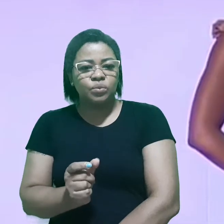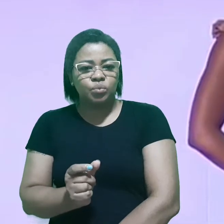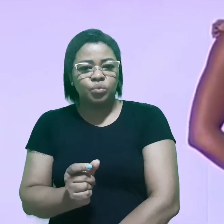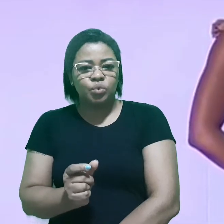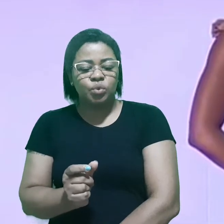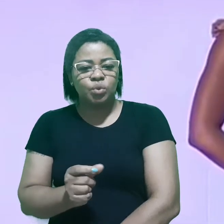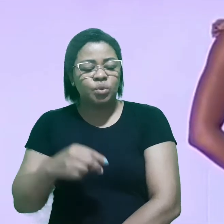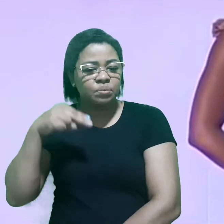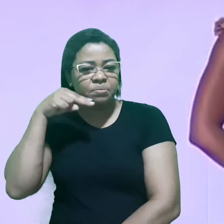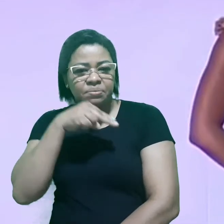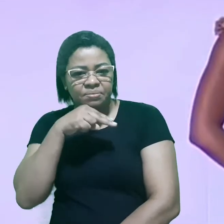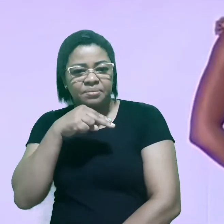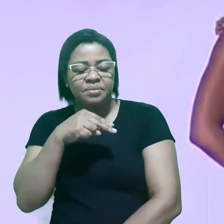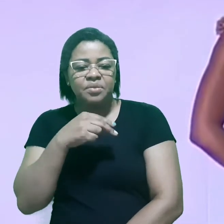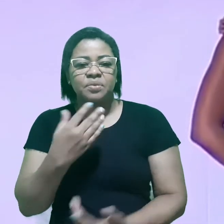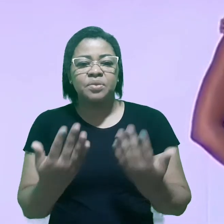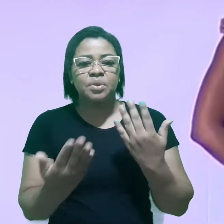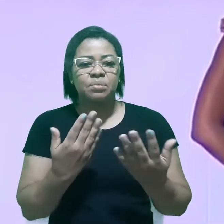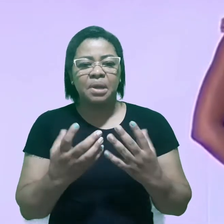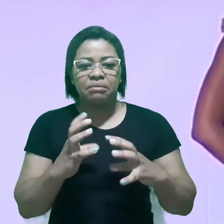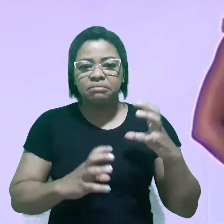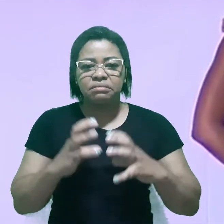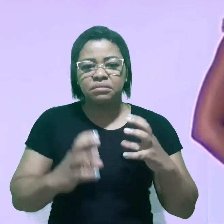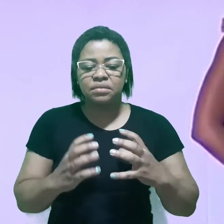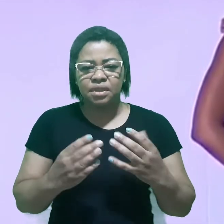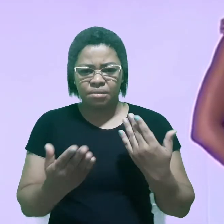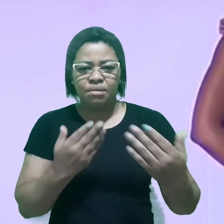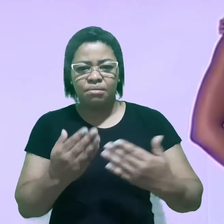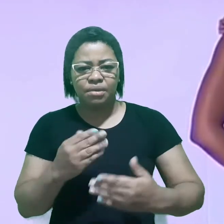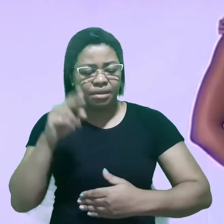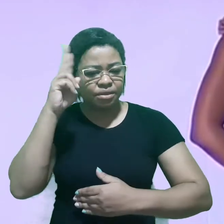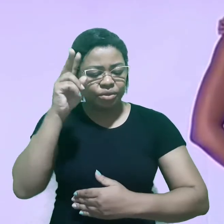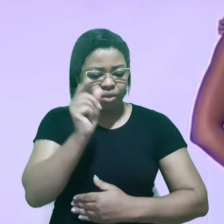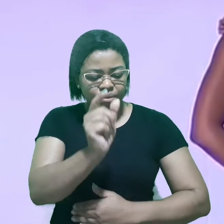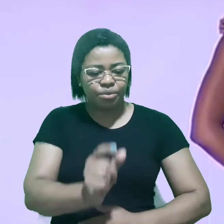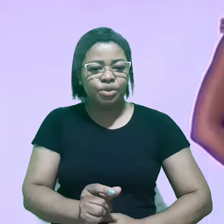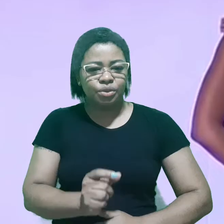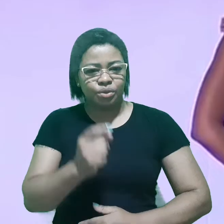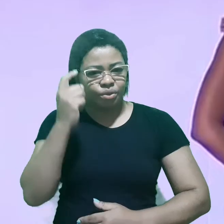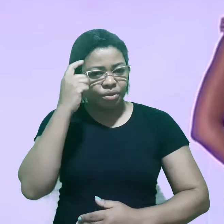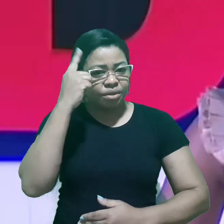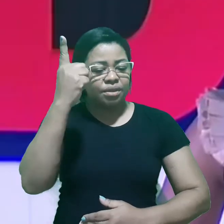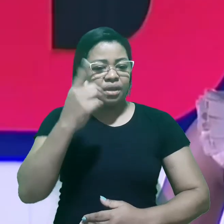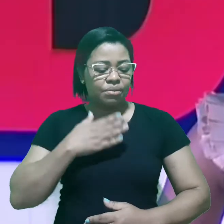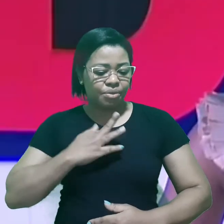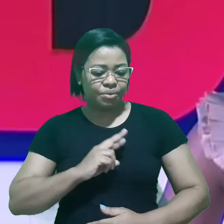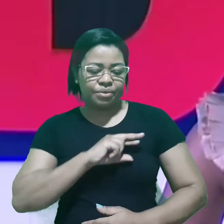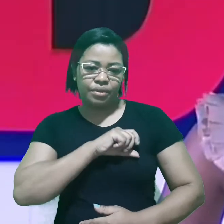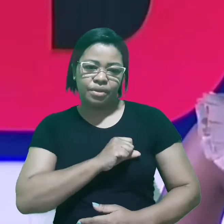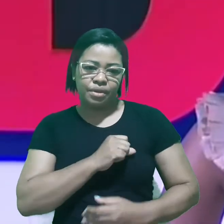romance. Respondi que havia terminado de ler um romance chamado Psicopata Americano.